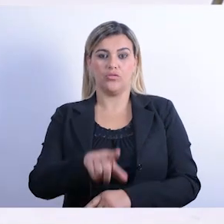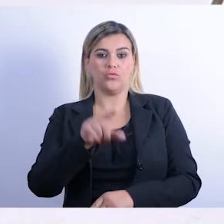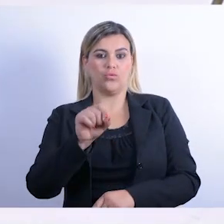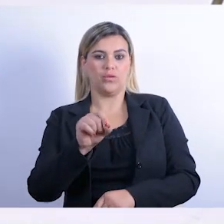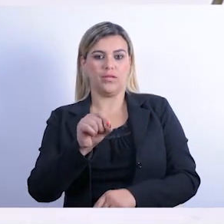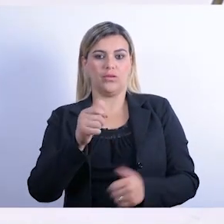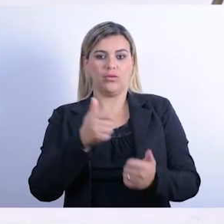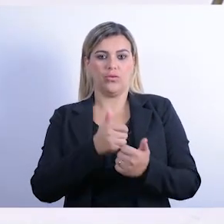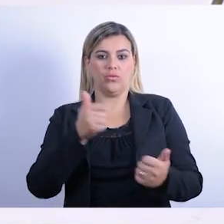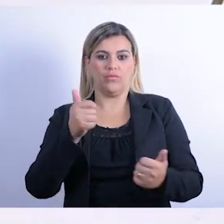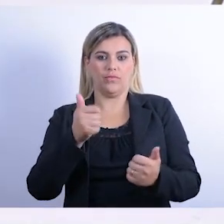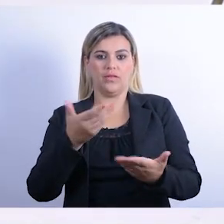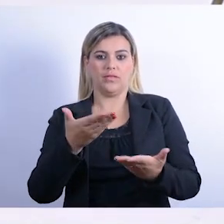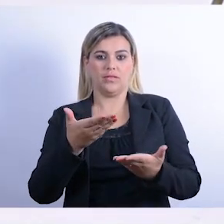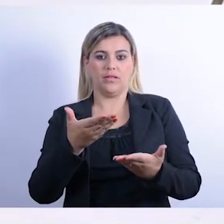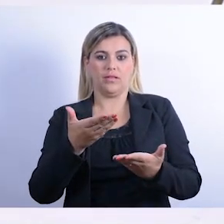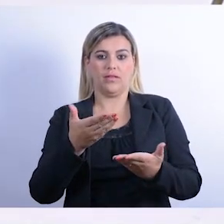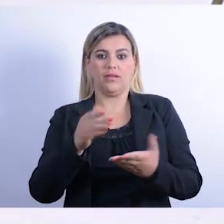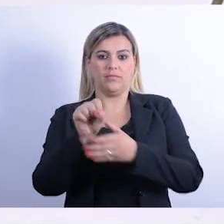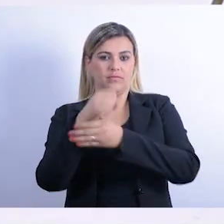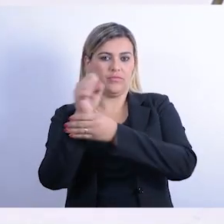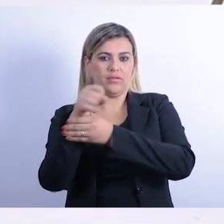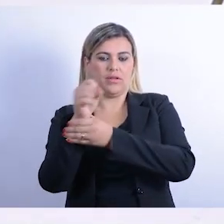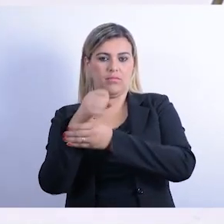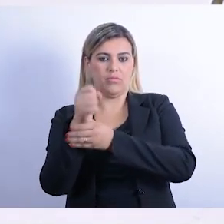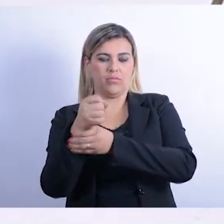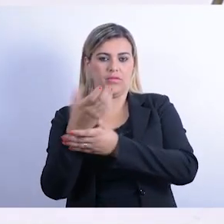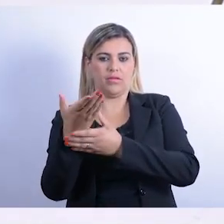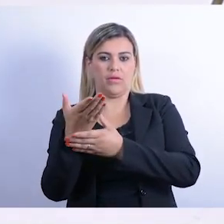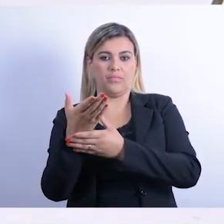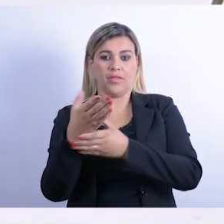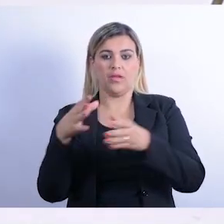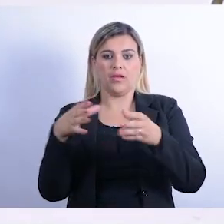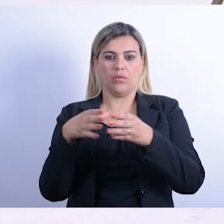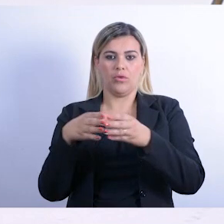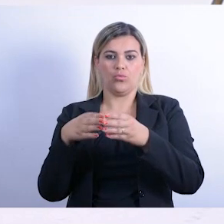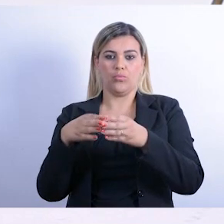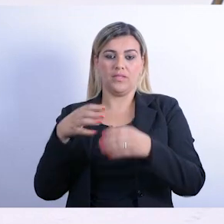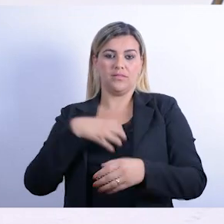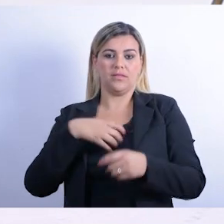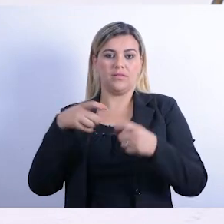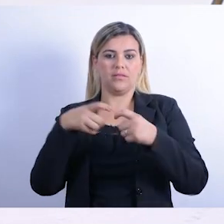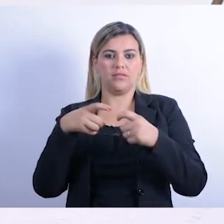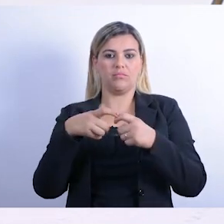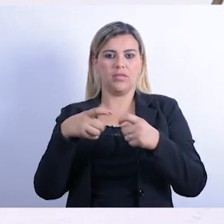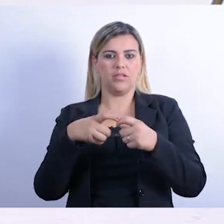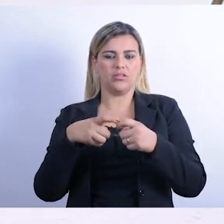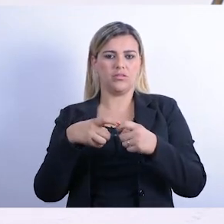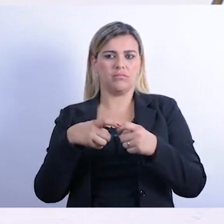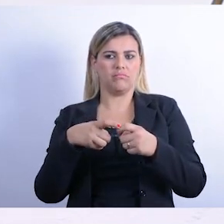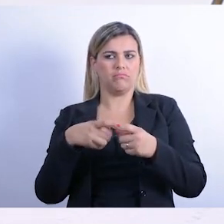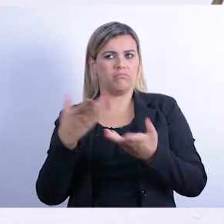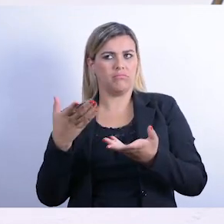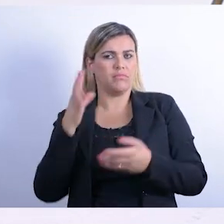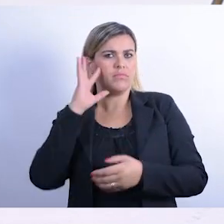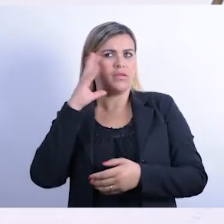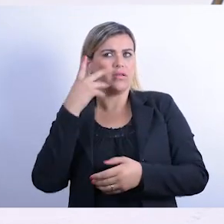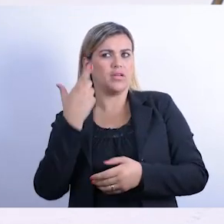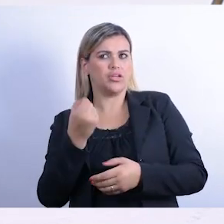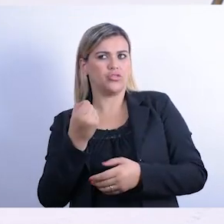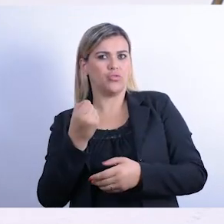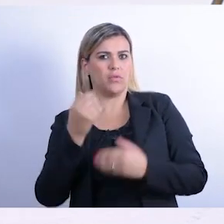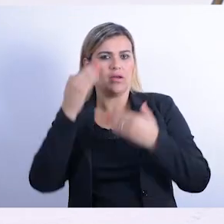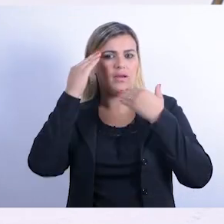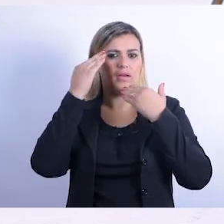O Rademacher foi escolhido para ser vice-presidente do General Médici e a turma de Michel Bedran, das Ciências Médicas,